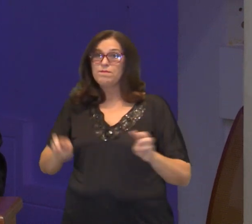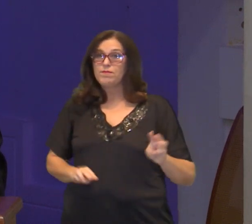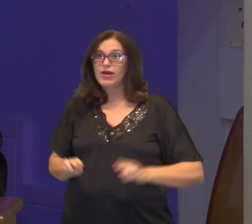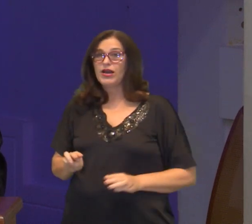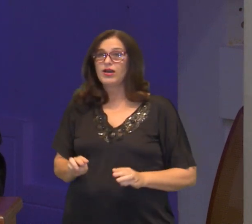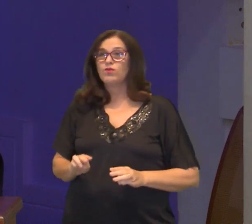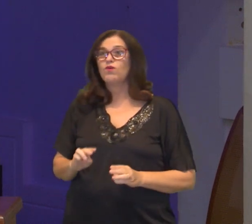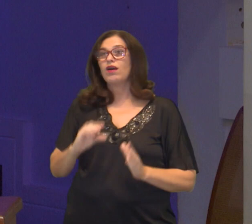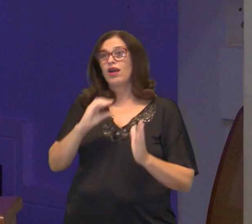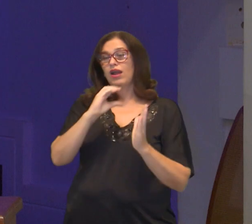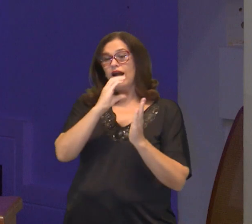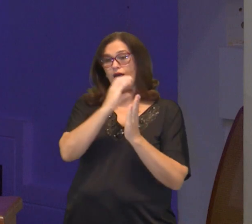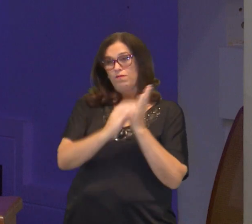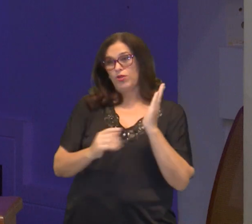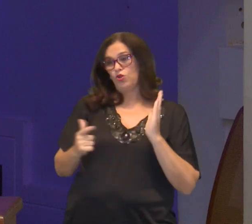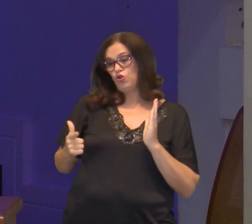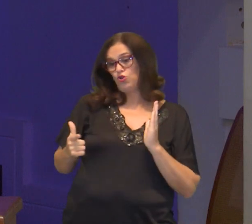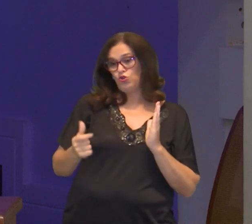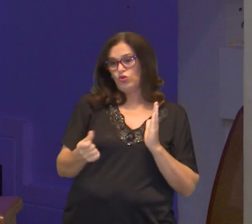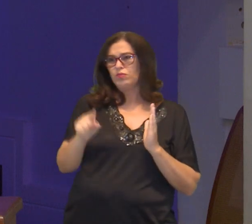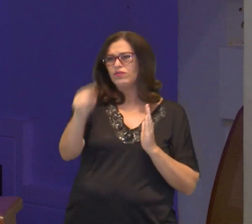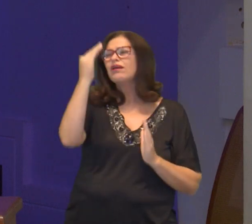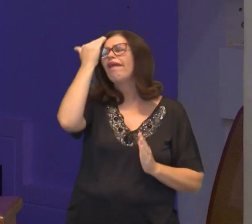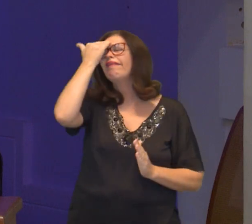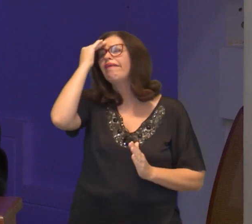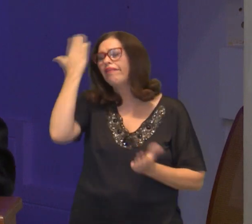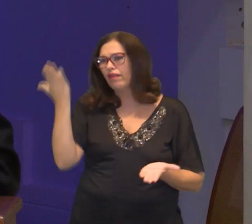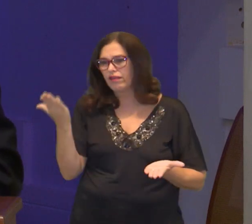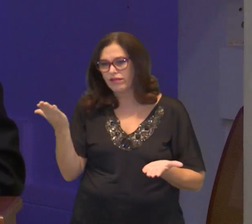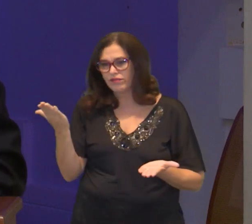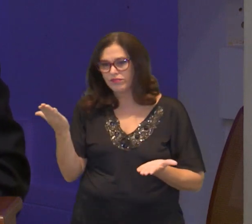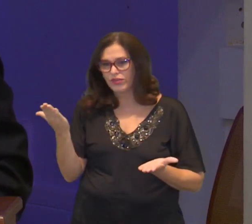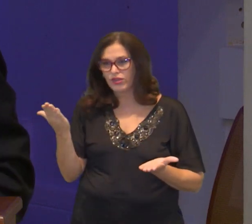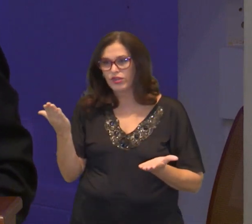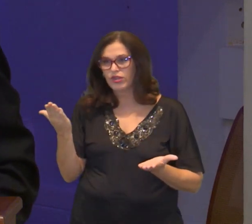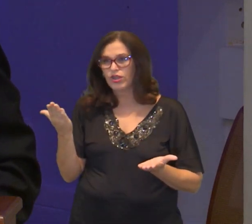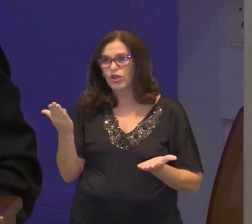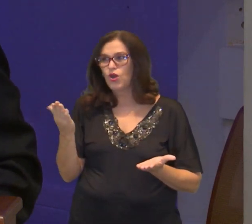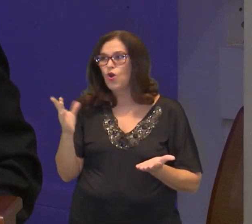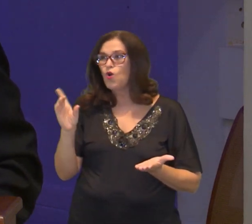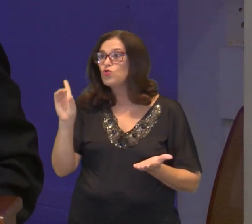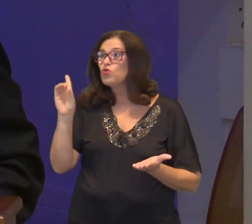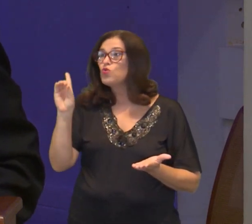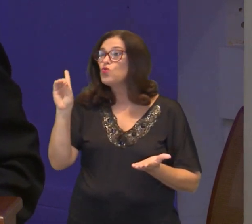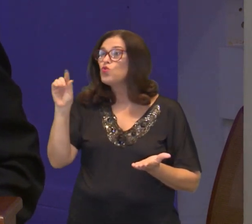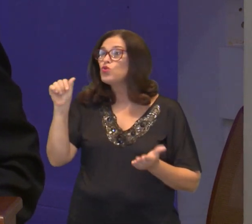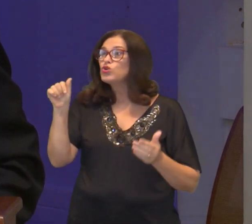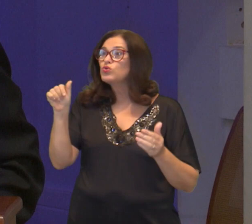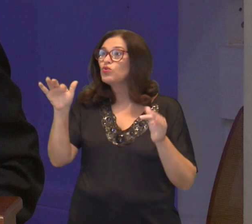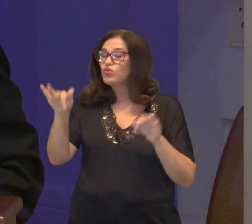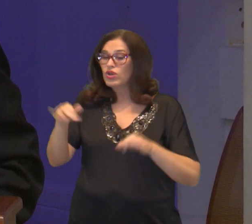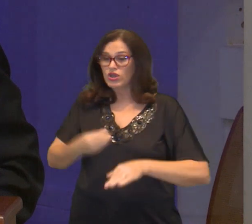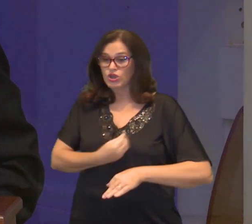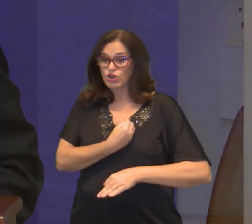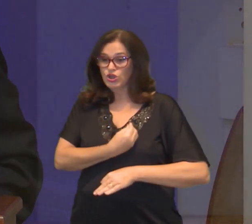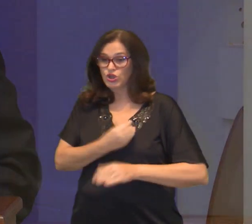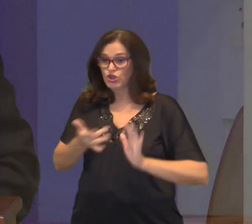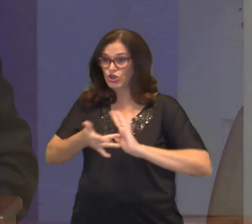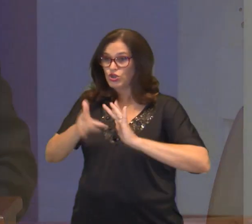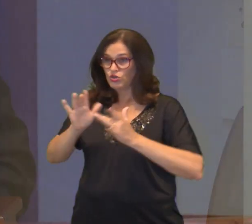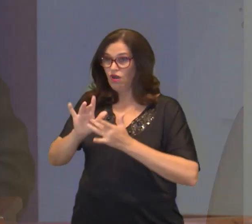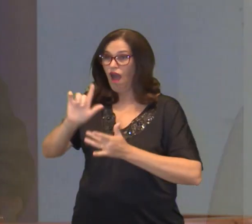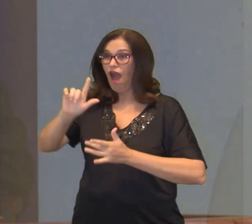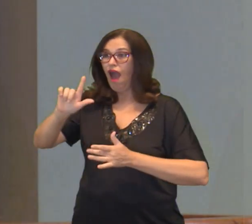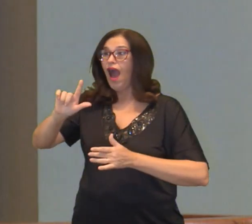capítulo 12, para vocês entenderem. São os últimos dias de vida de Jesus antes de